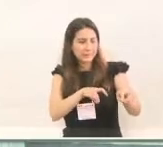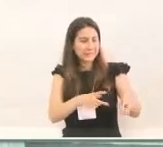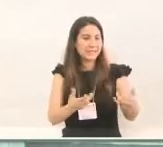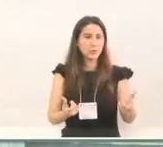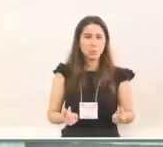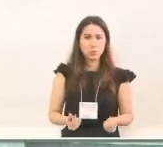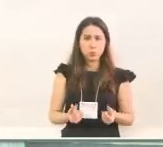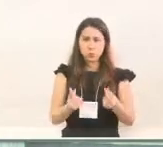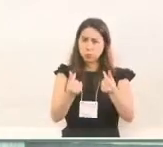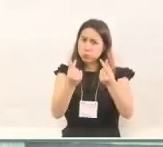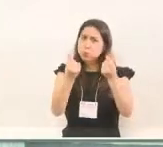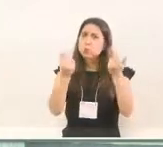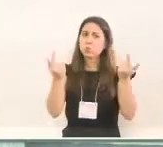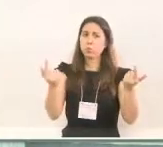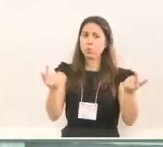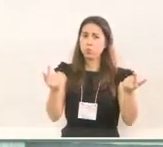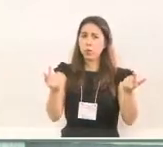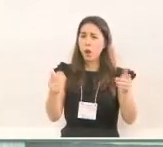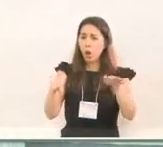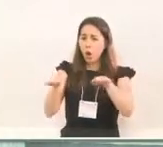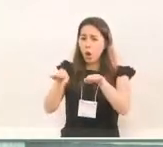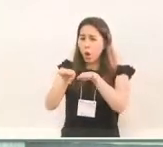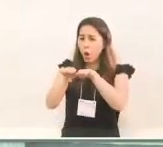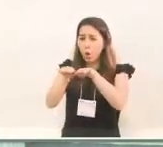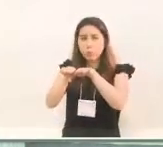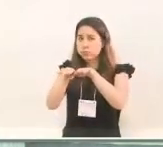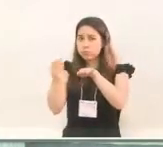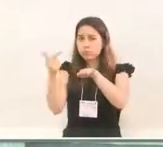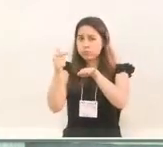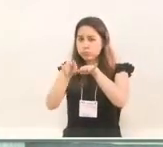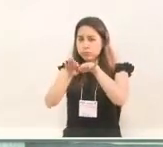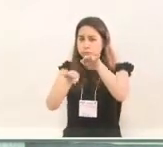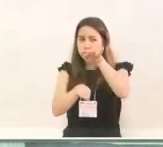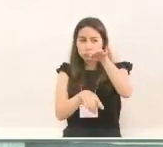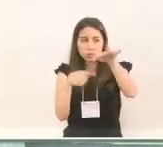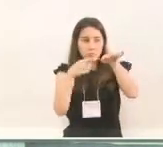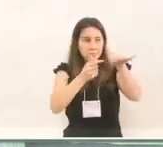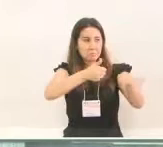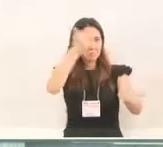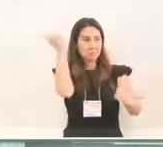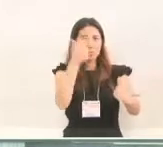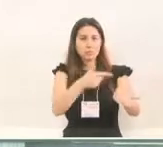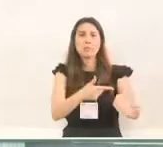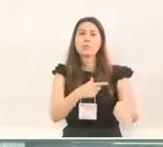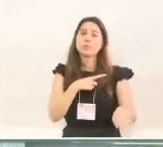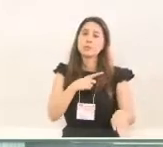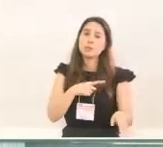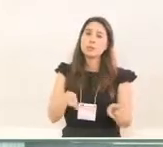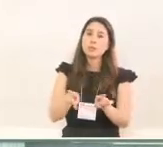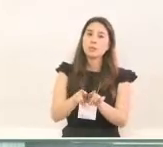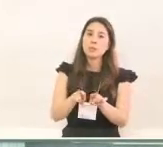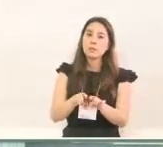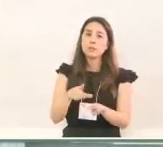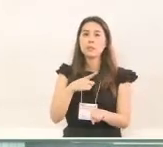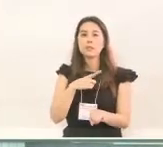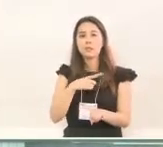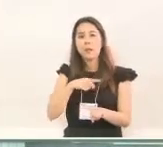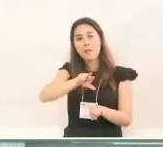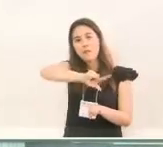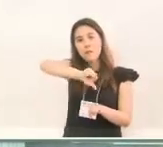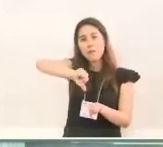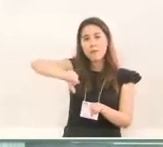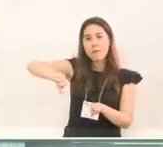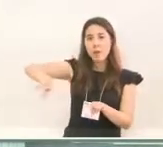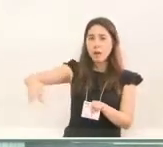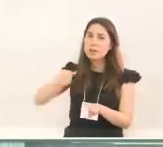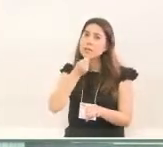para a sua época e que é atrair inclusive reportagens localizei pouco tempo